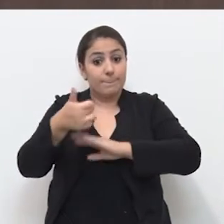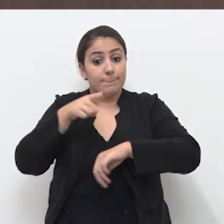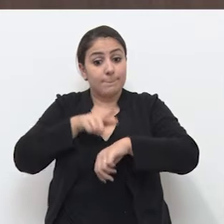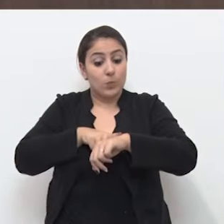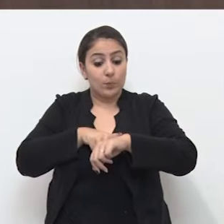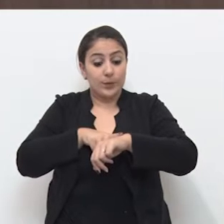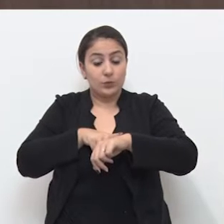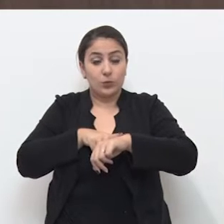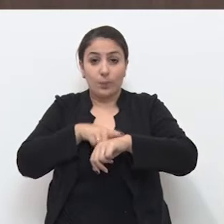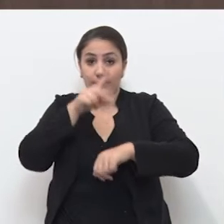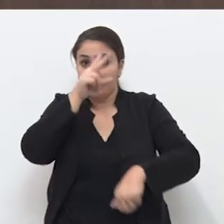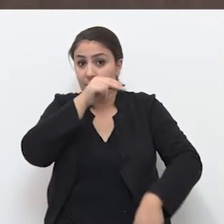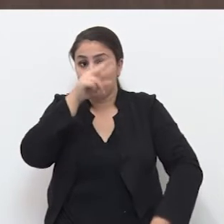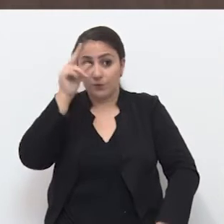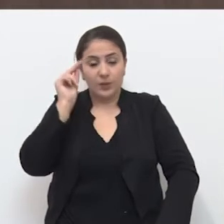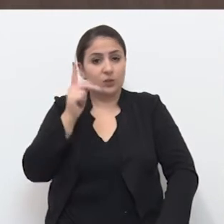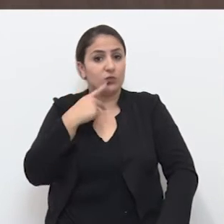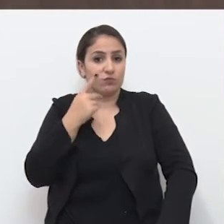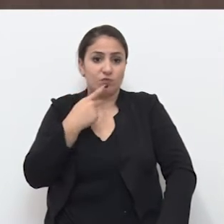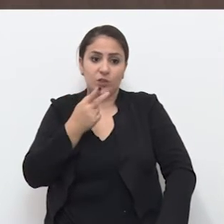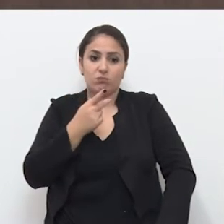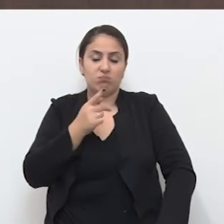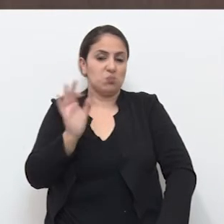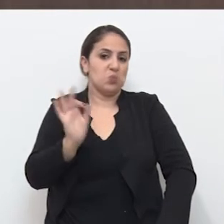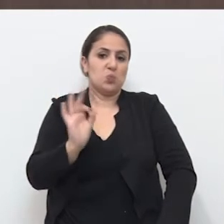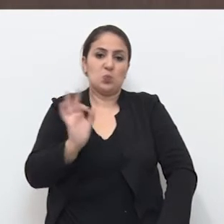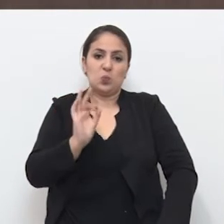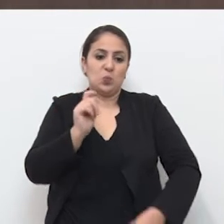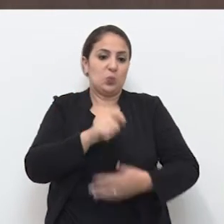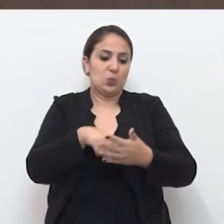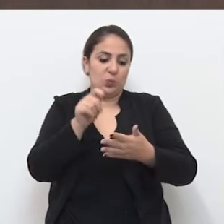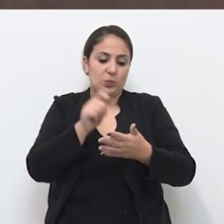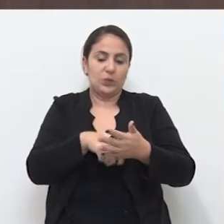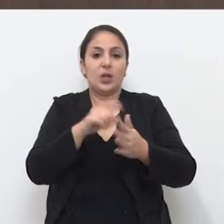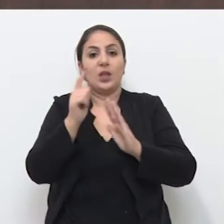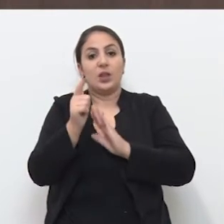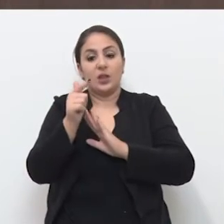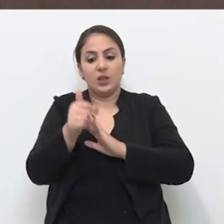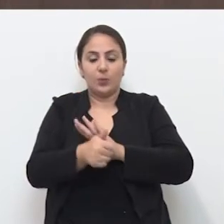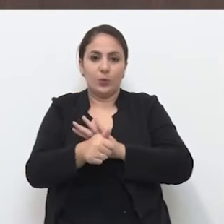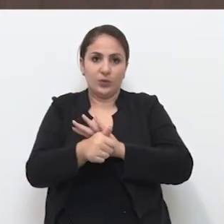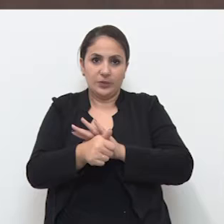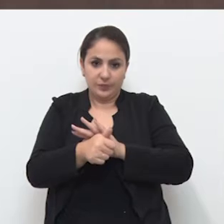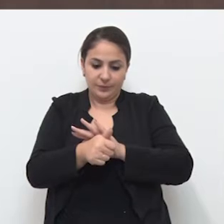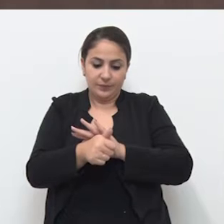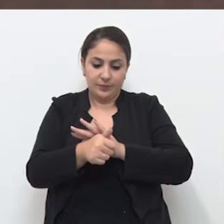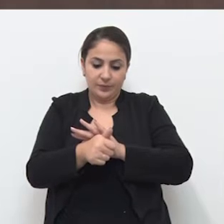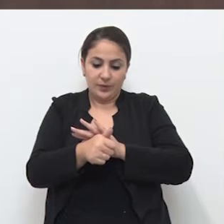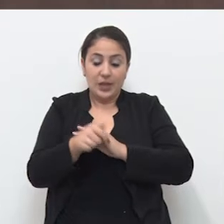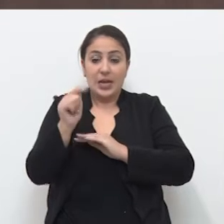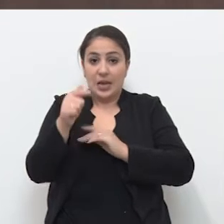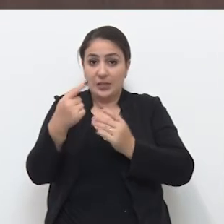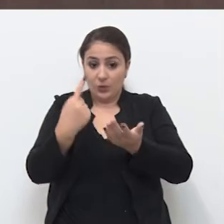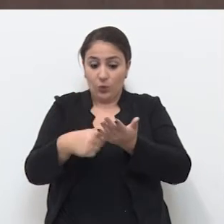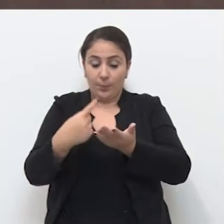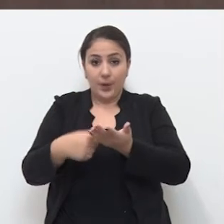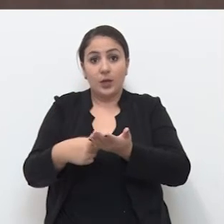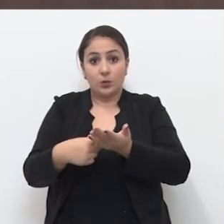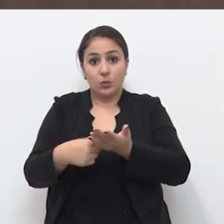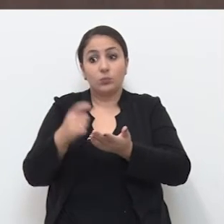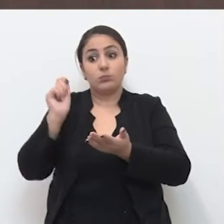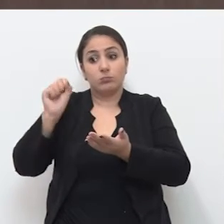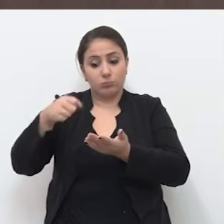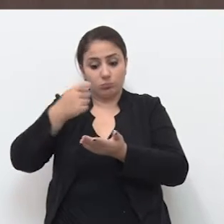primeiro momento o prefeito disse que não havia assinado, e num segundo momento esse acordo